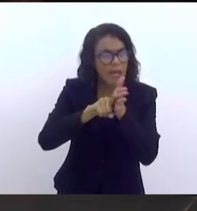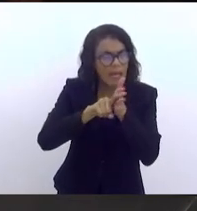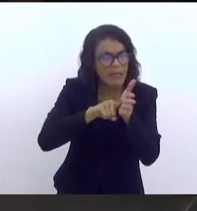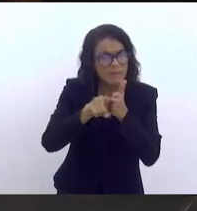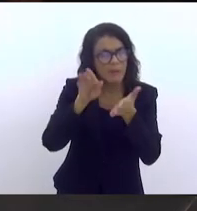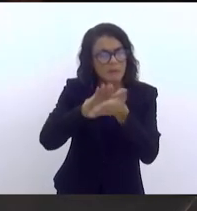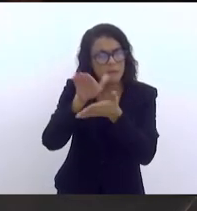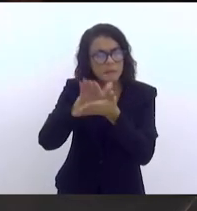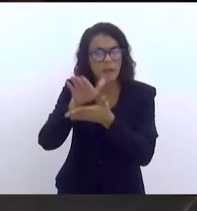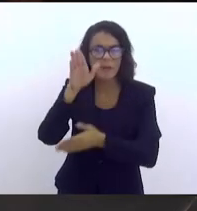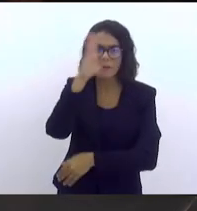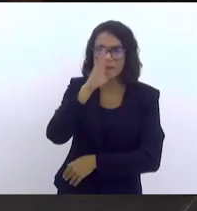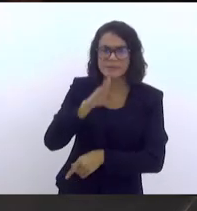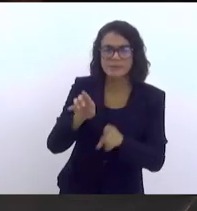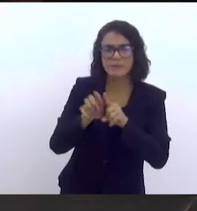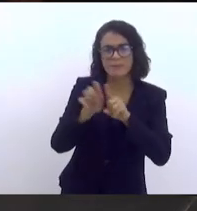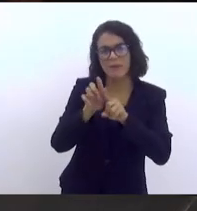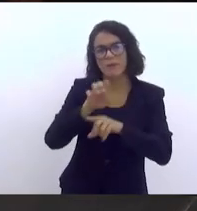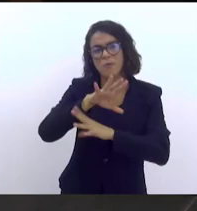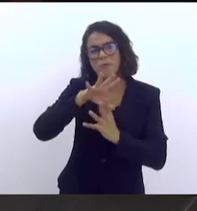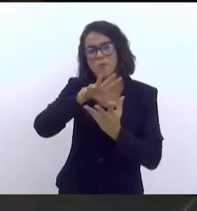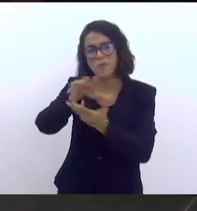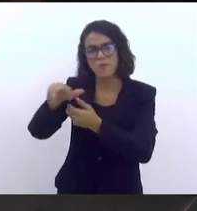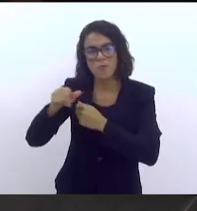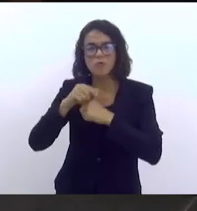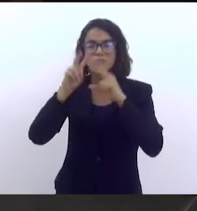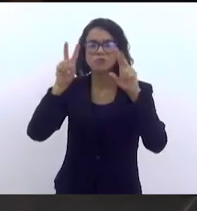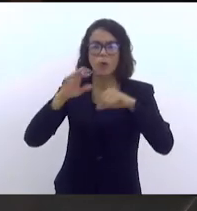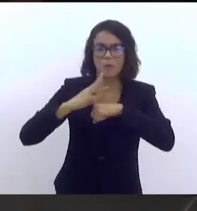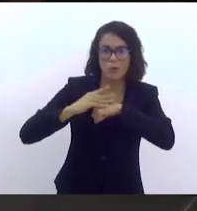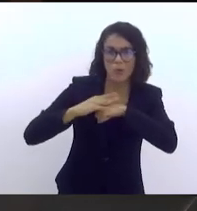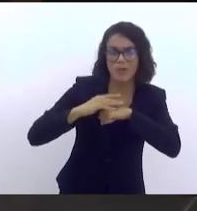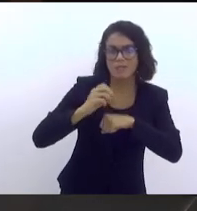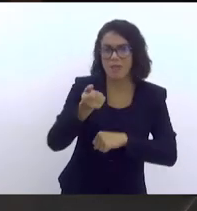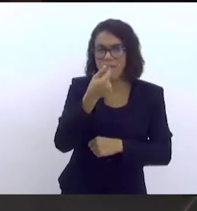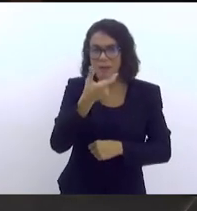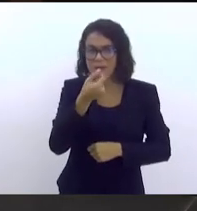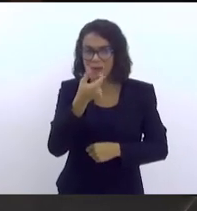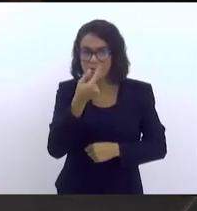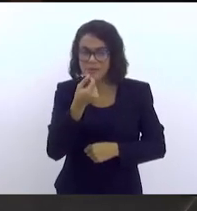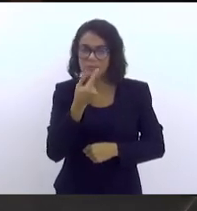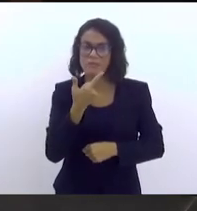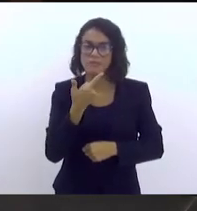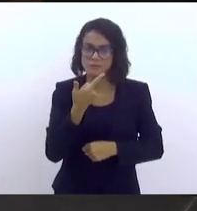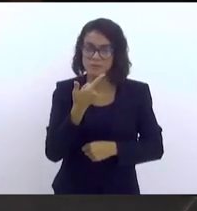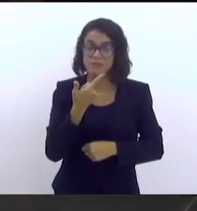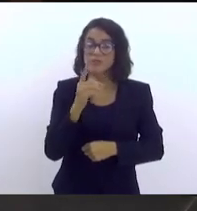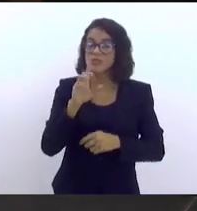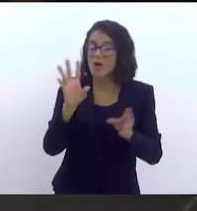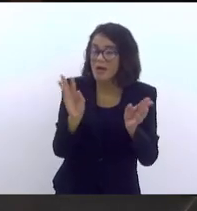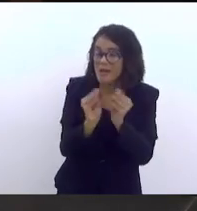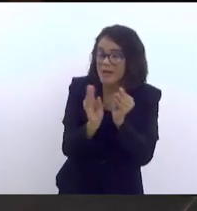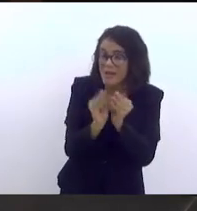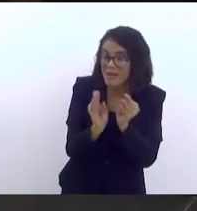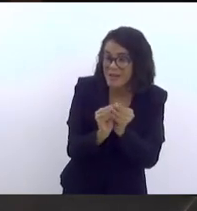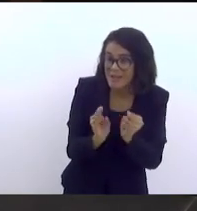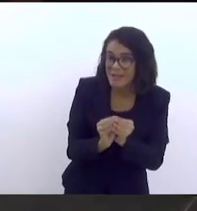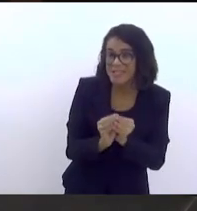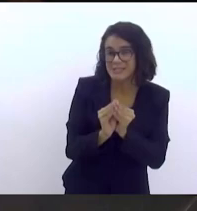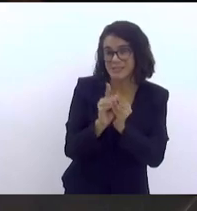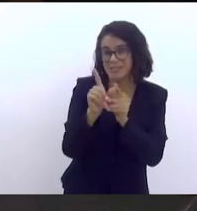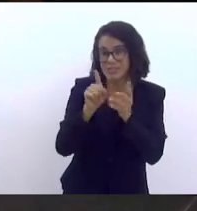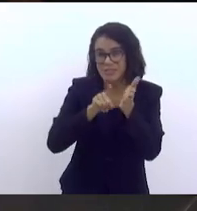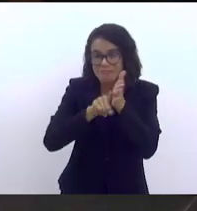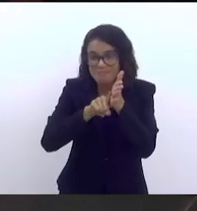no Brasil e no mundo em torno do tema da patologização e da medicalização e para resumir alguma das conclusões de Tais